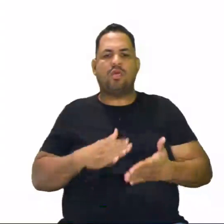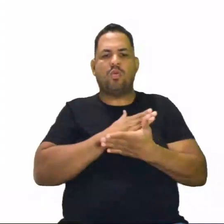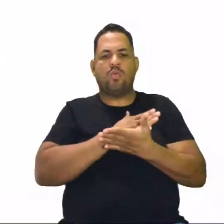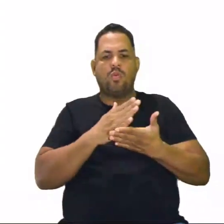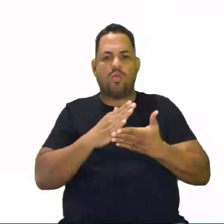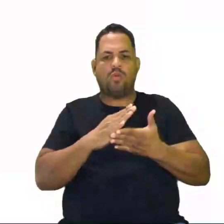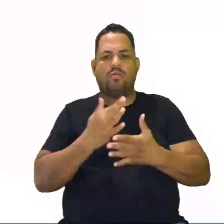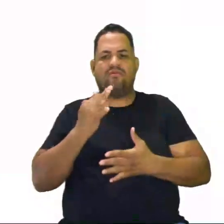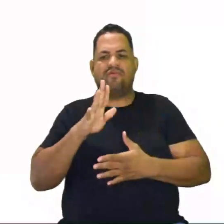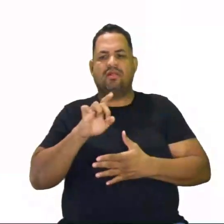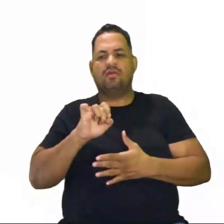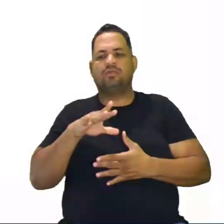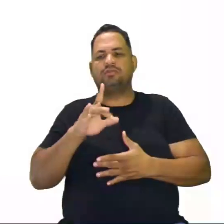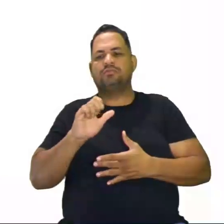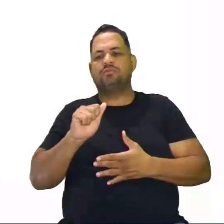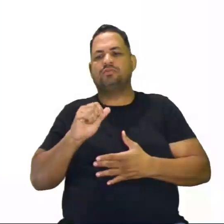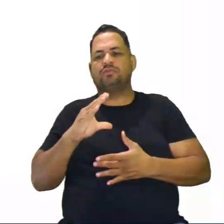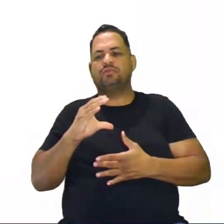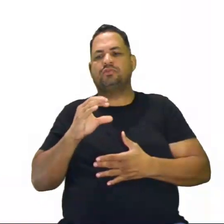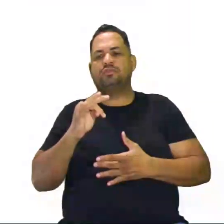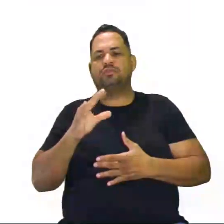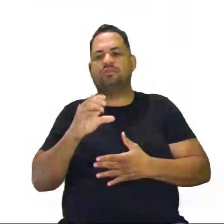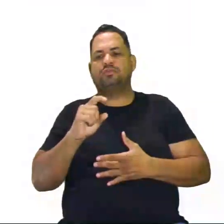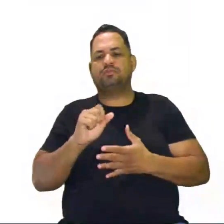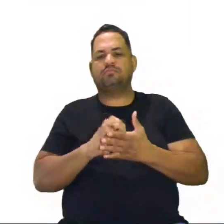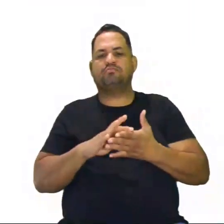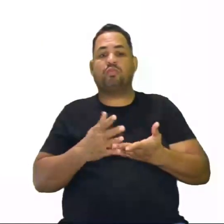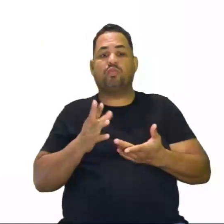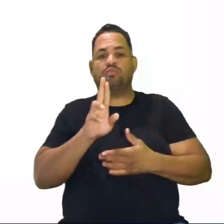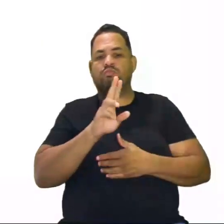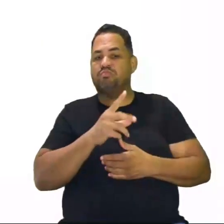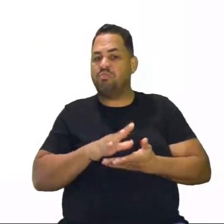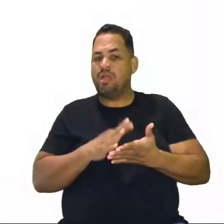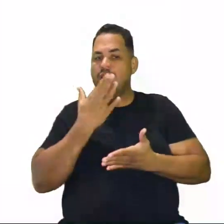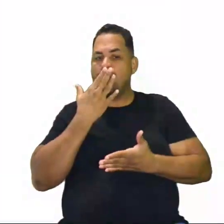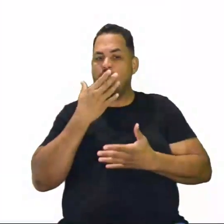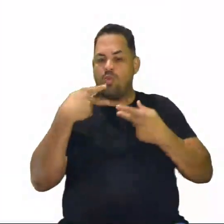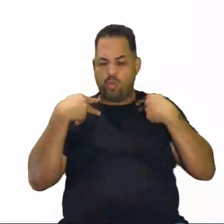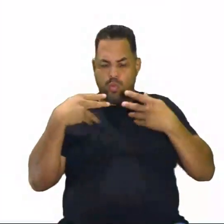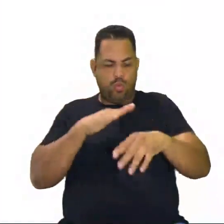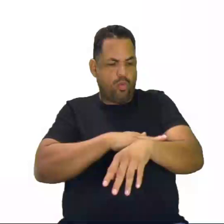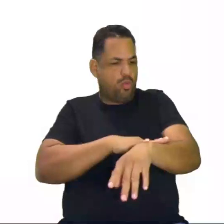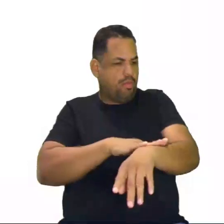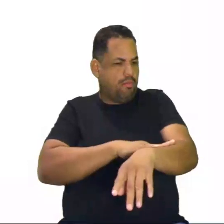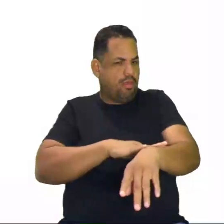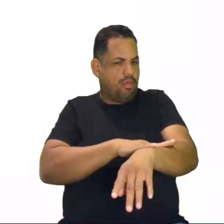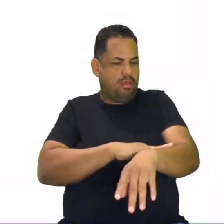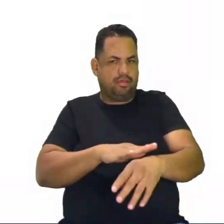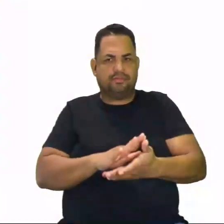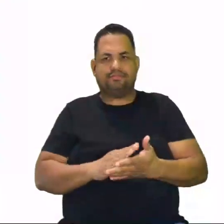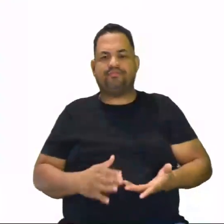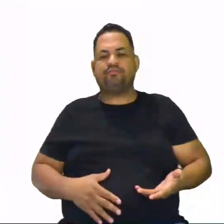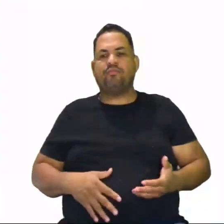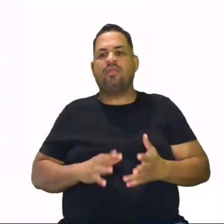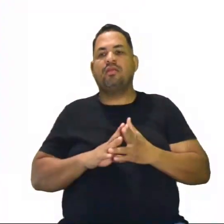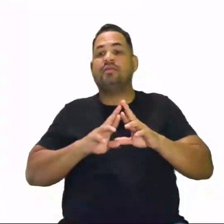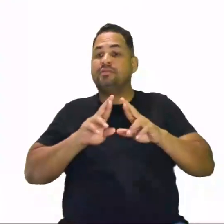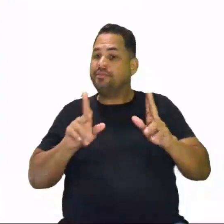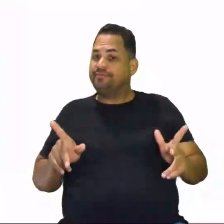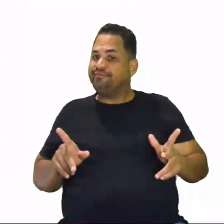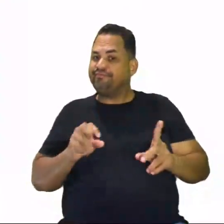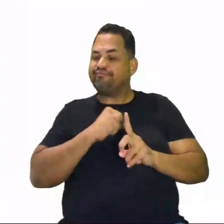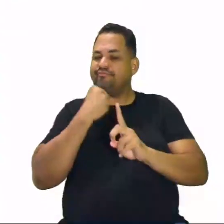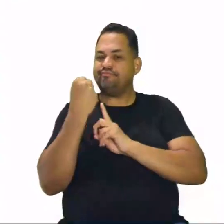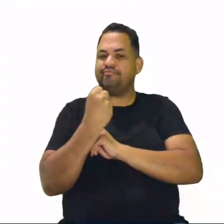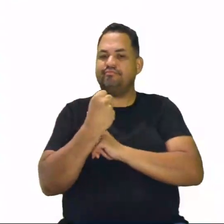iniciaram fenotipicamente pela cor, elas foram aí um marcador social de